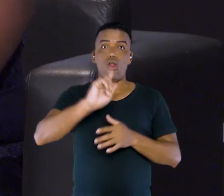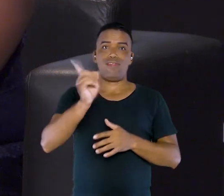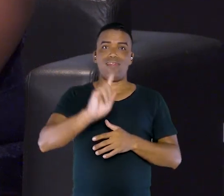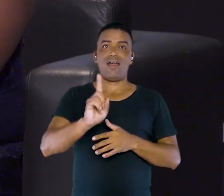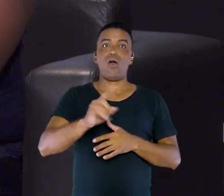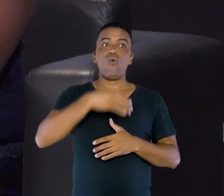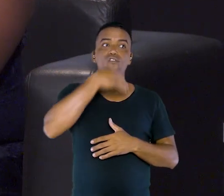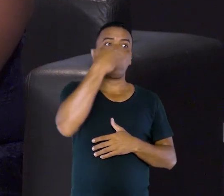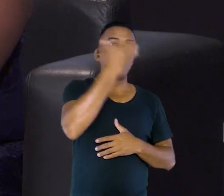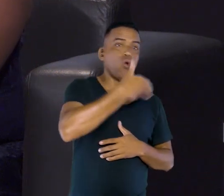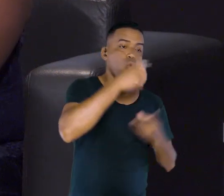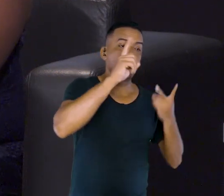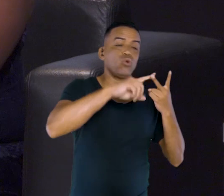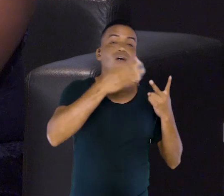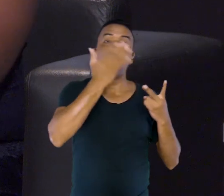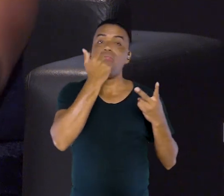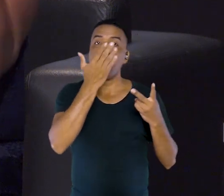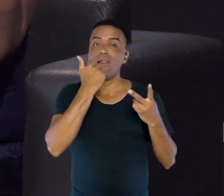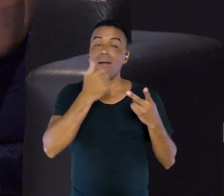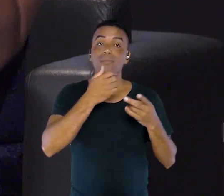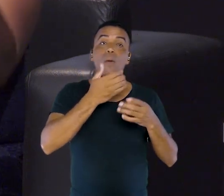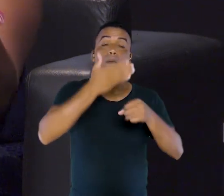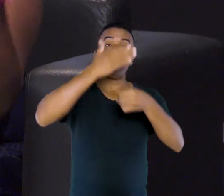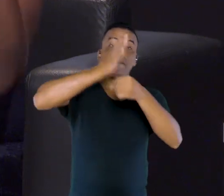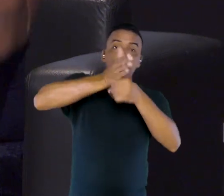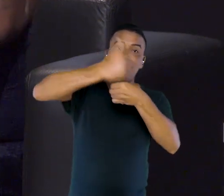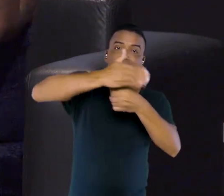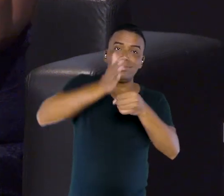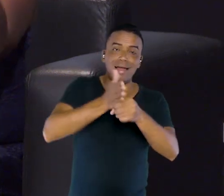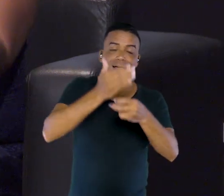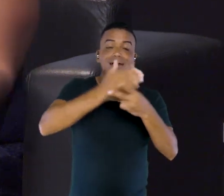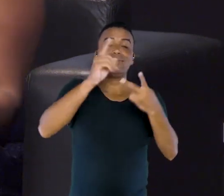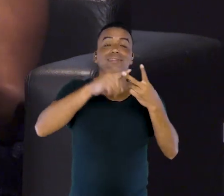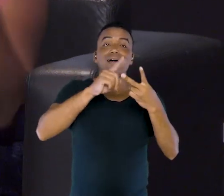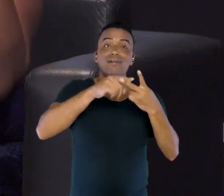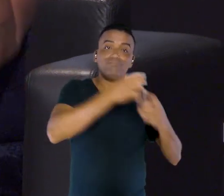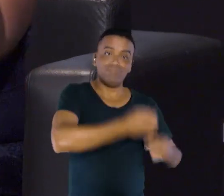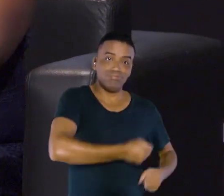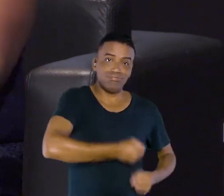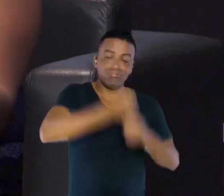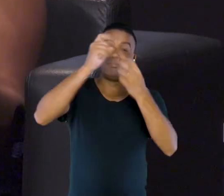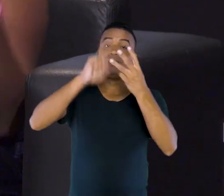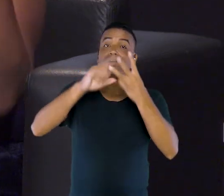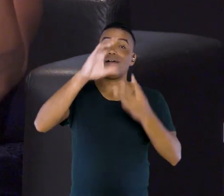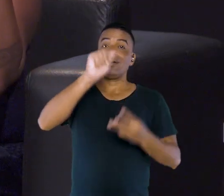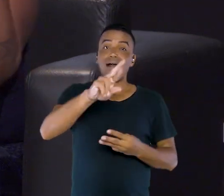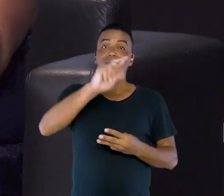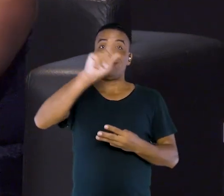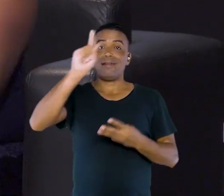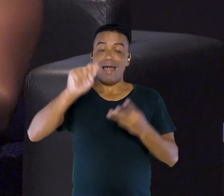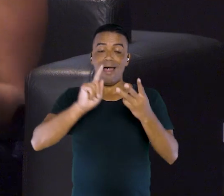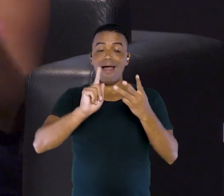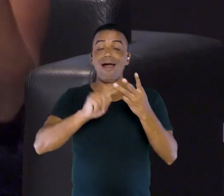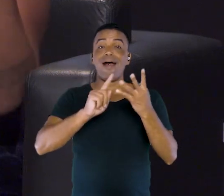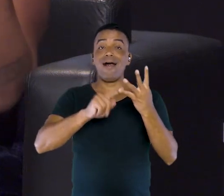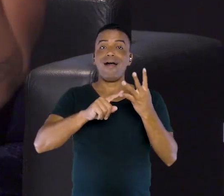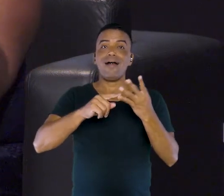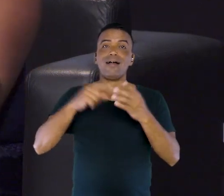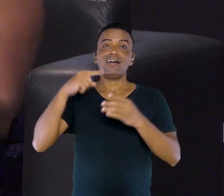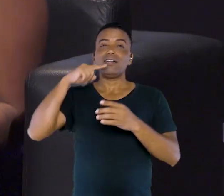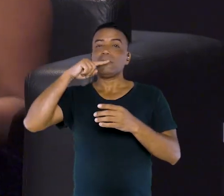de frutas, de comida. Lá vai ter batata, jerimum, cará,